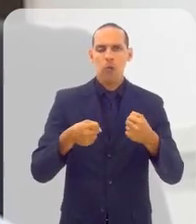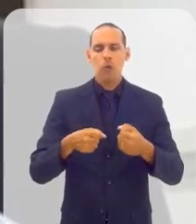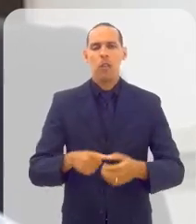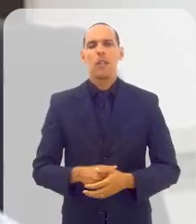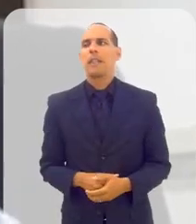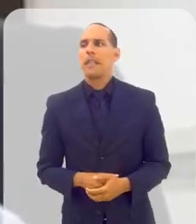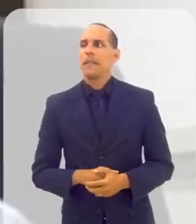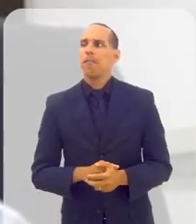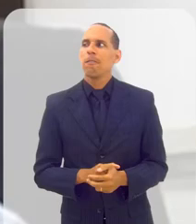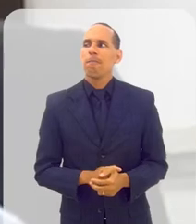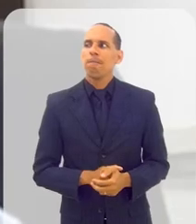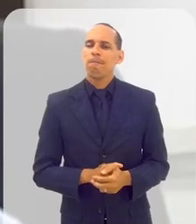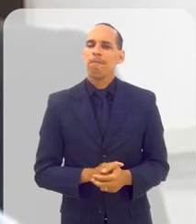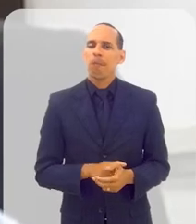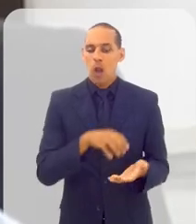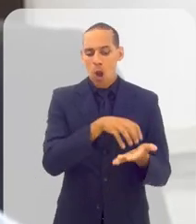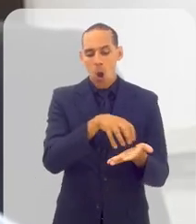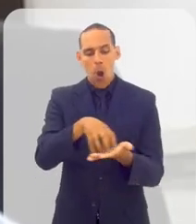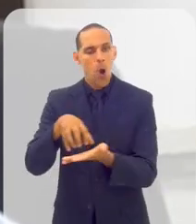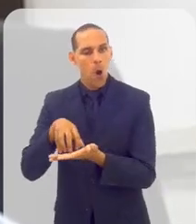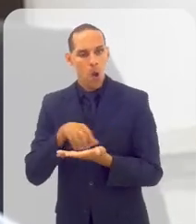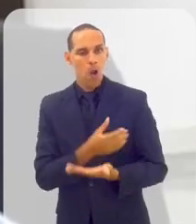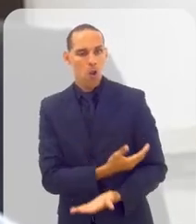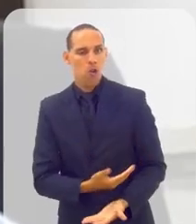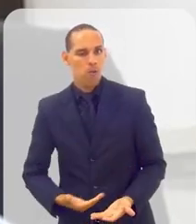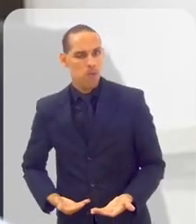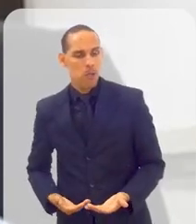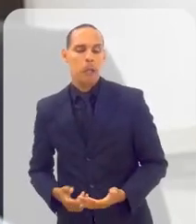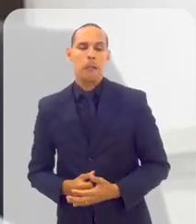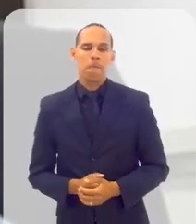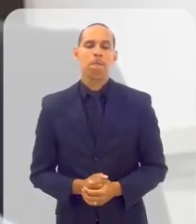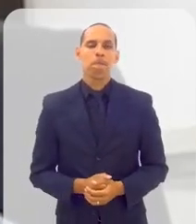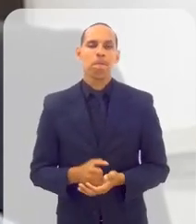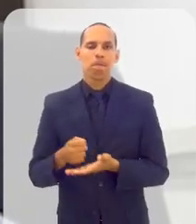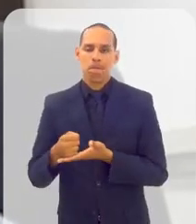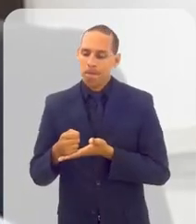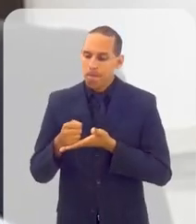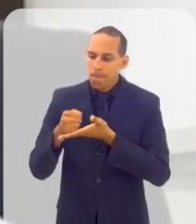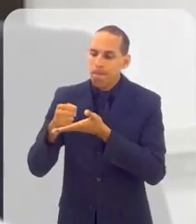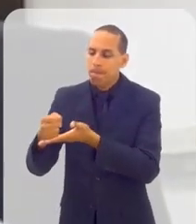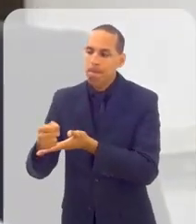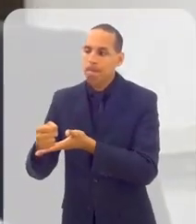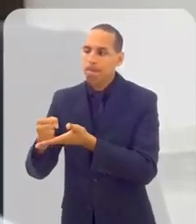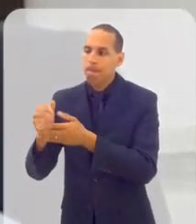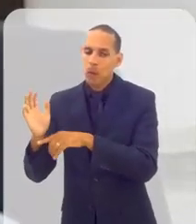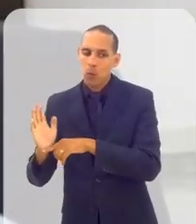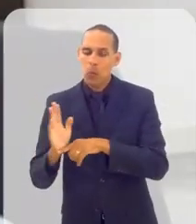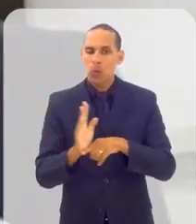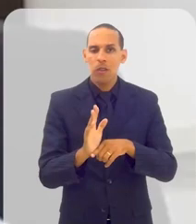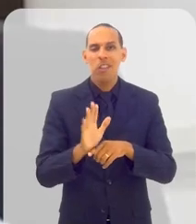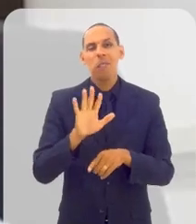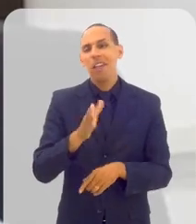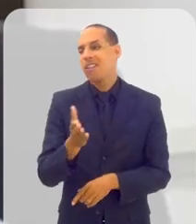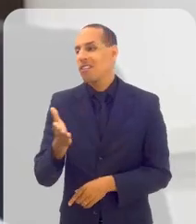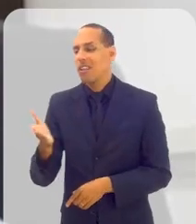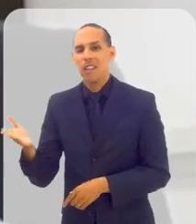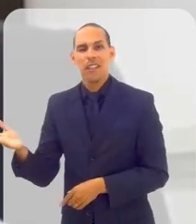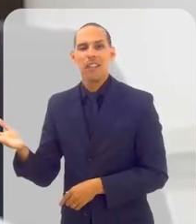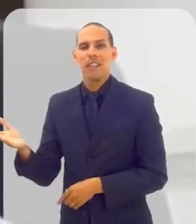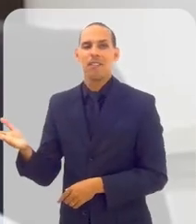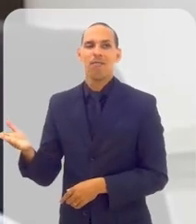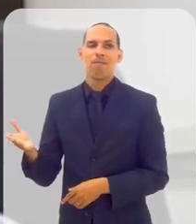vamos dizer, os organismos, os órgãos públicos, levado esse pleito para eles, mas não